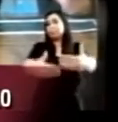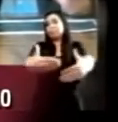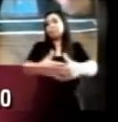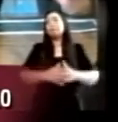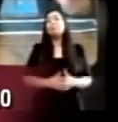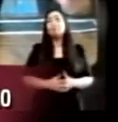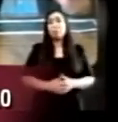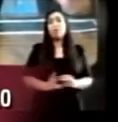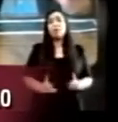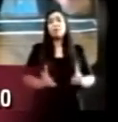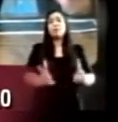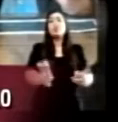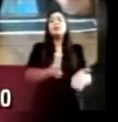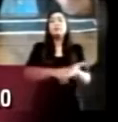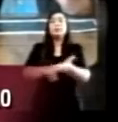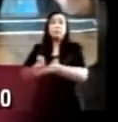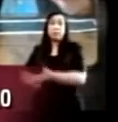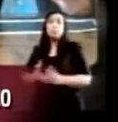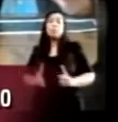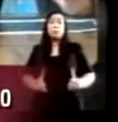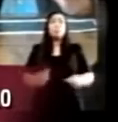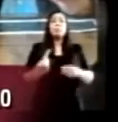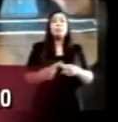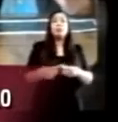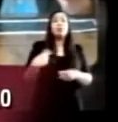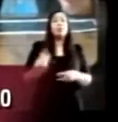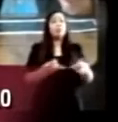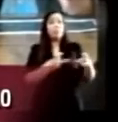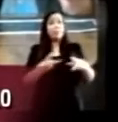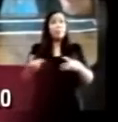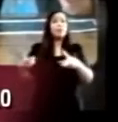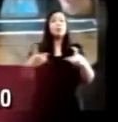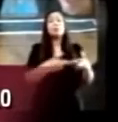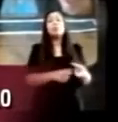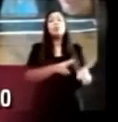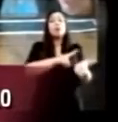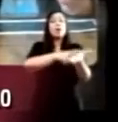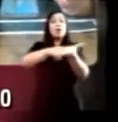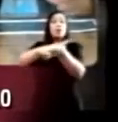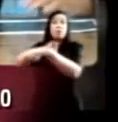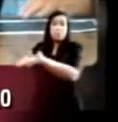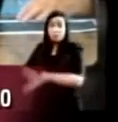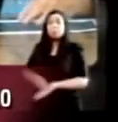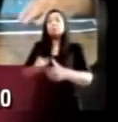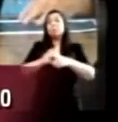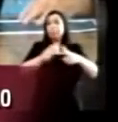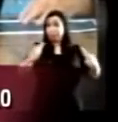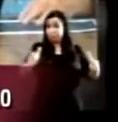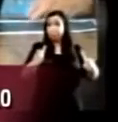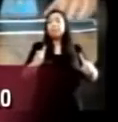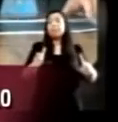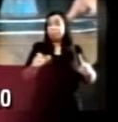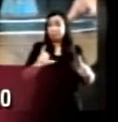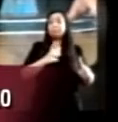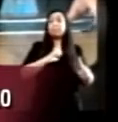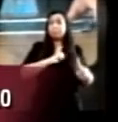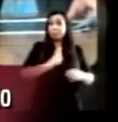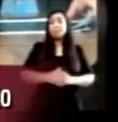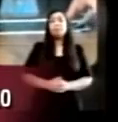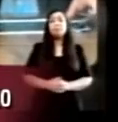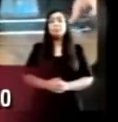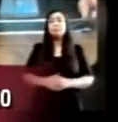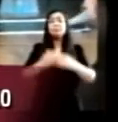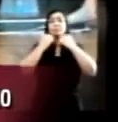a manter esses leitos. Por quê? Porque nós estamos vendo que as taxas de ocupações estão aumentando